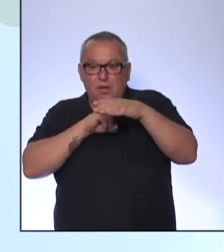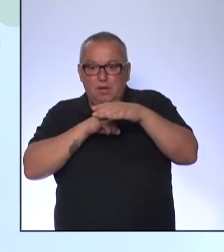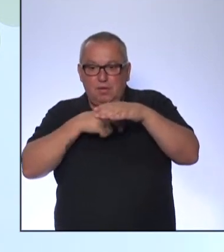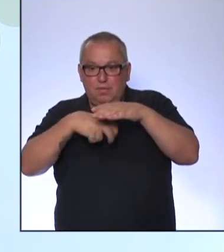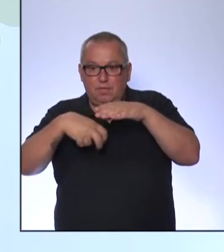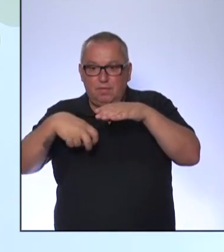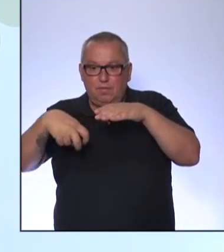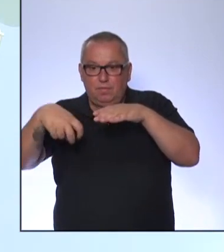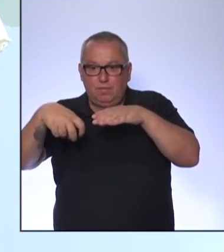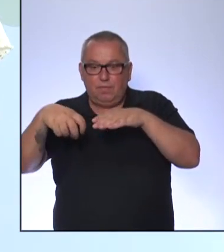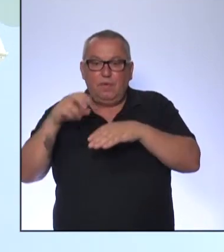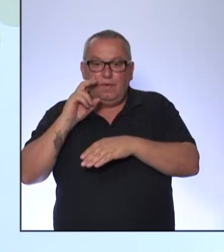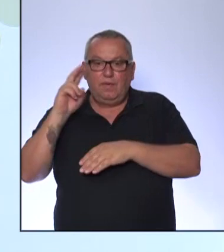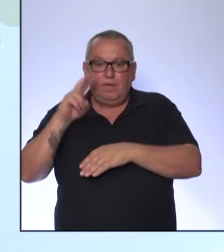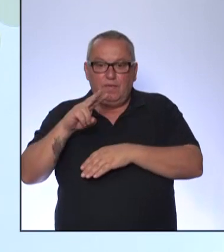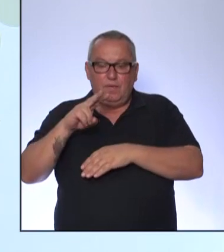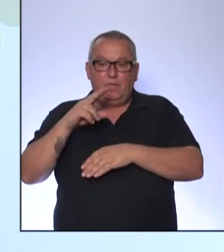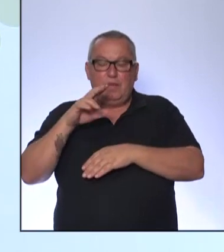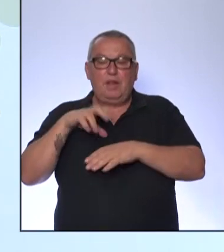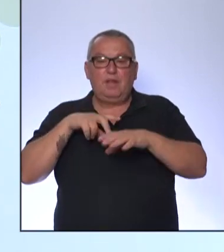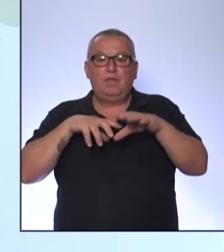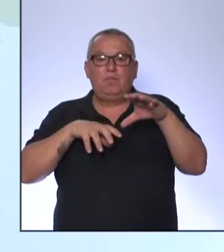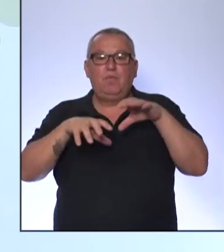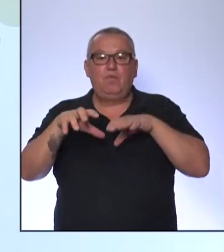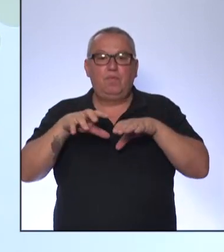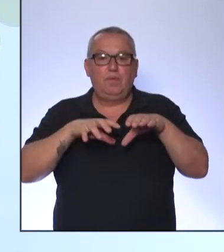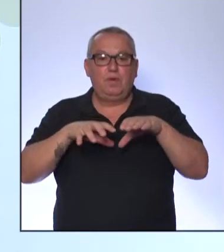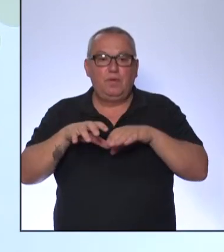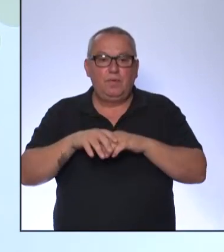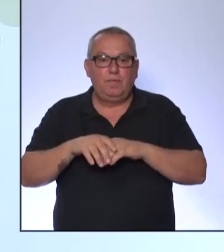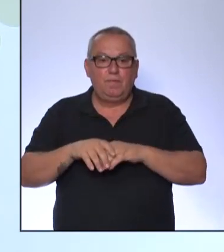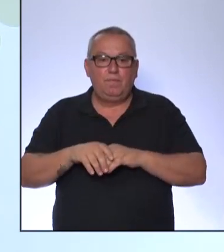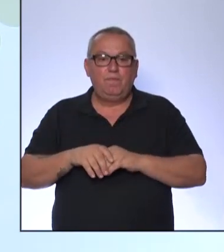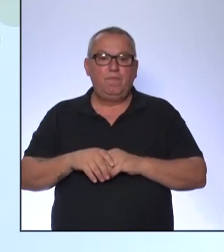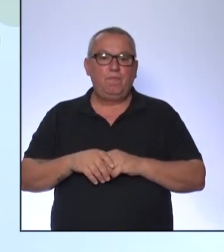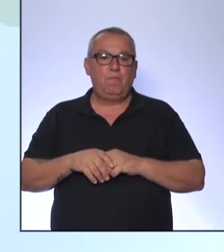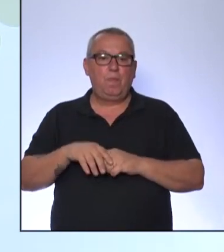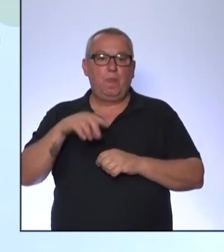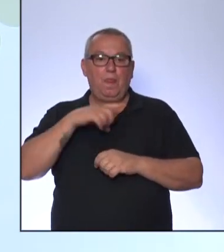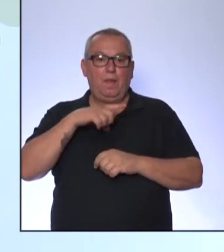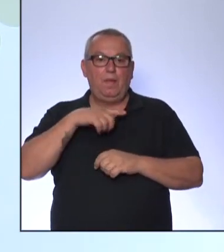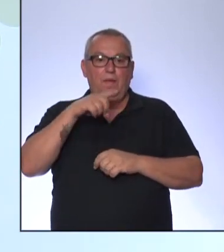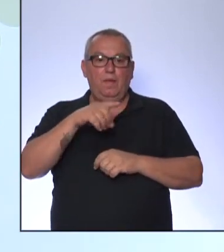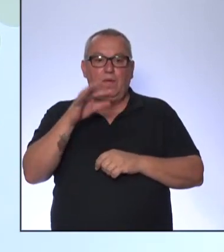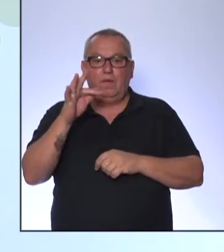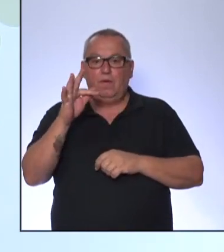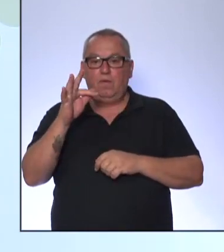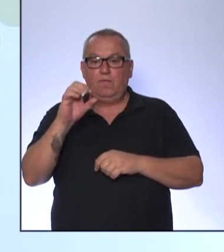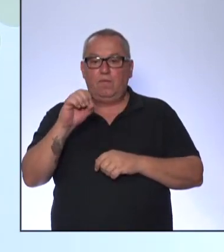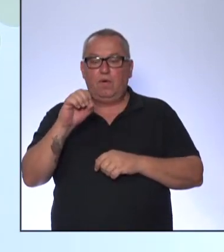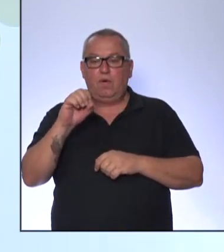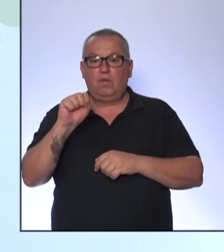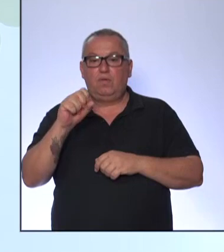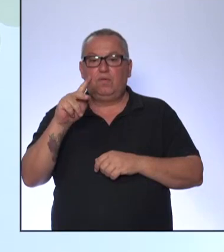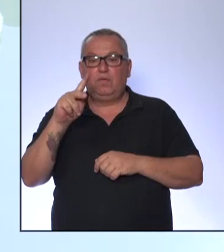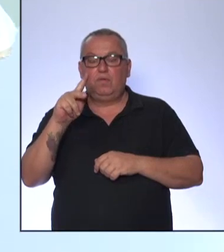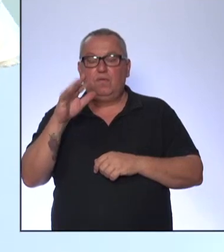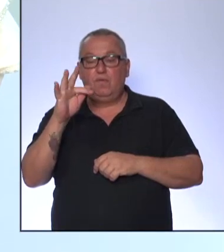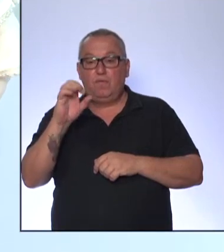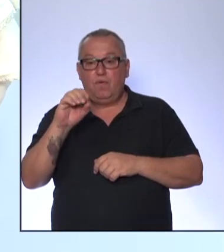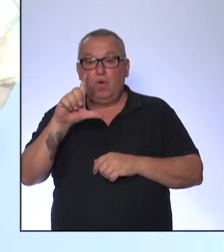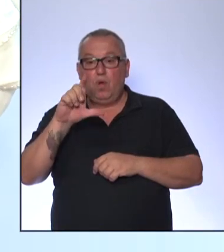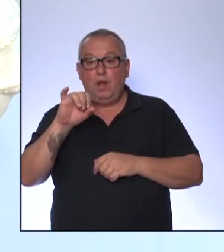que a membrana apresente esse movimento. Tá bom? Então, aqui vocês têm esse fosfolipídio de